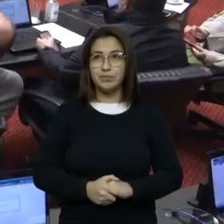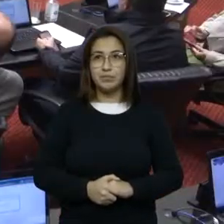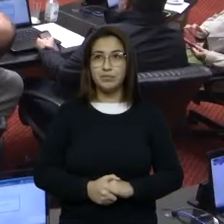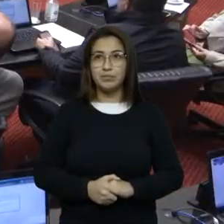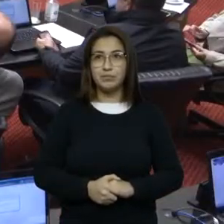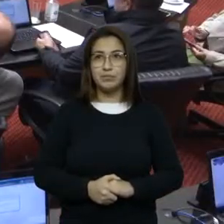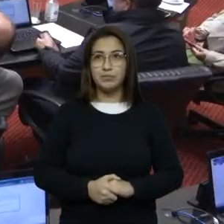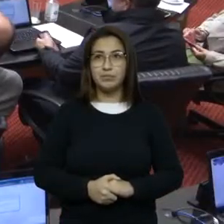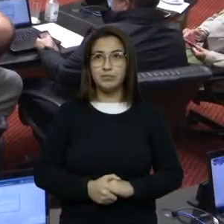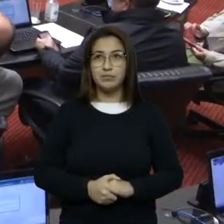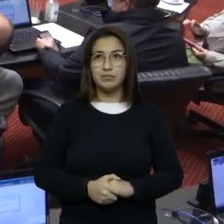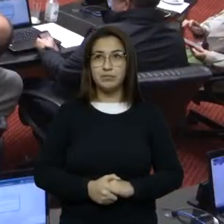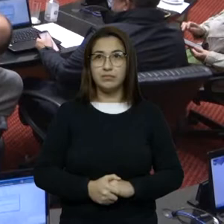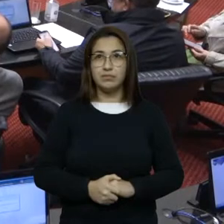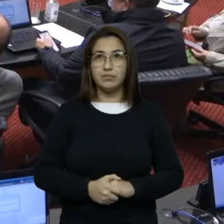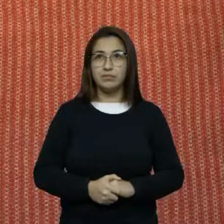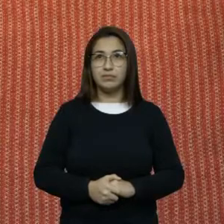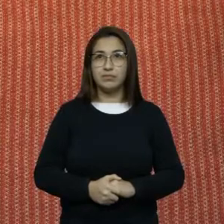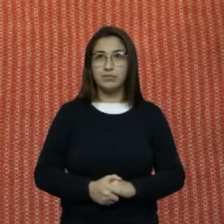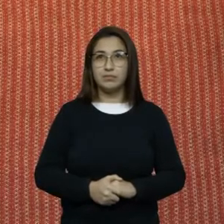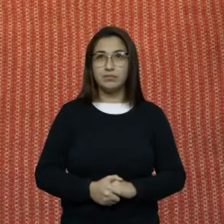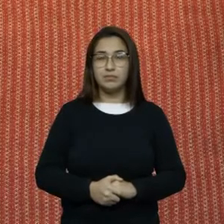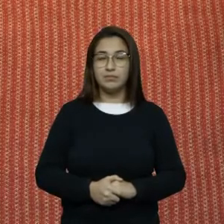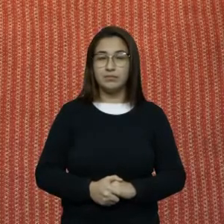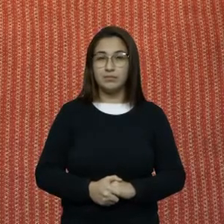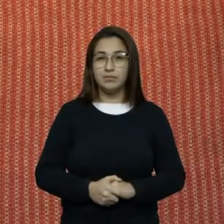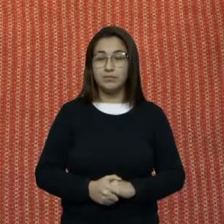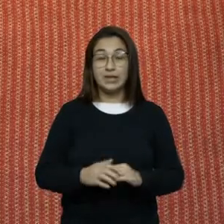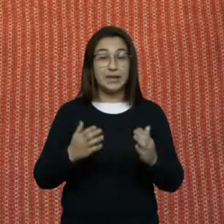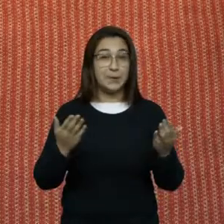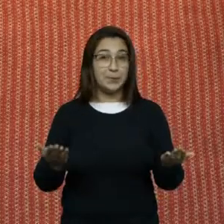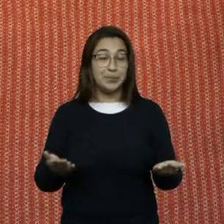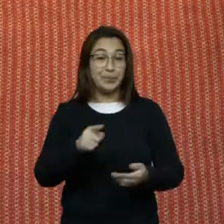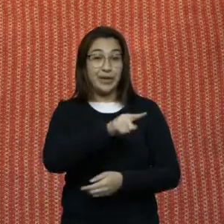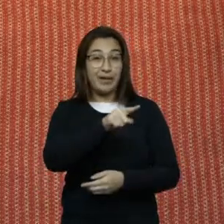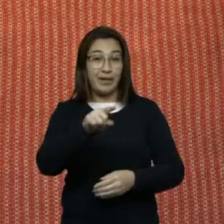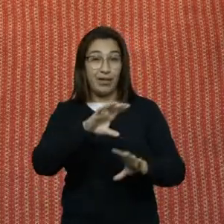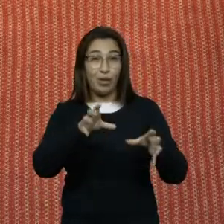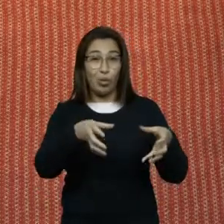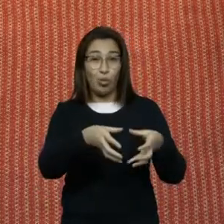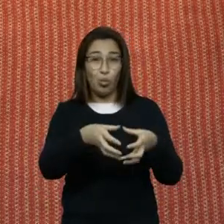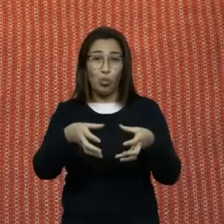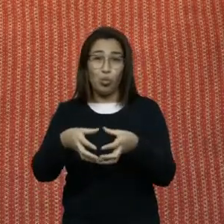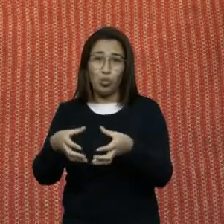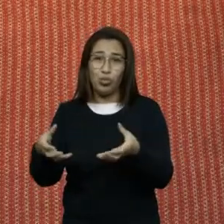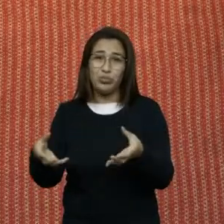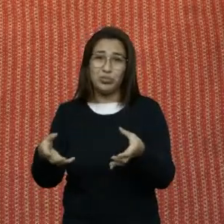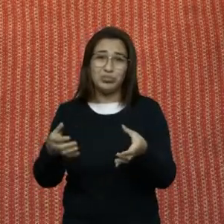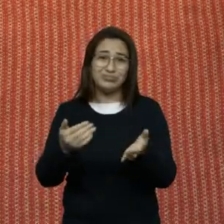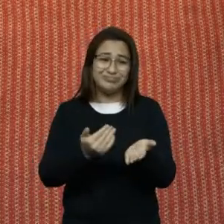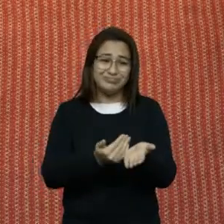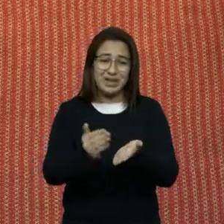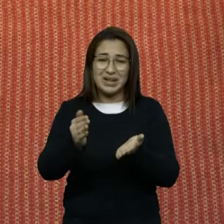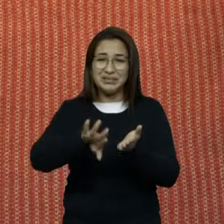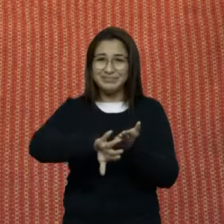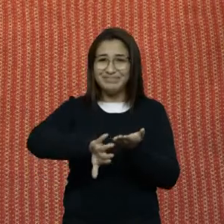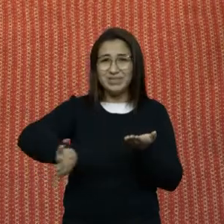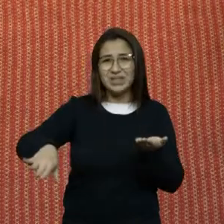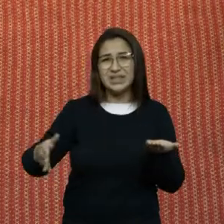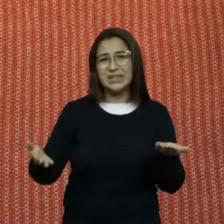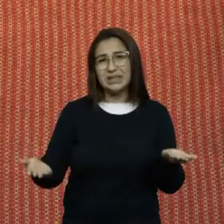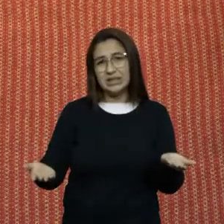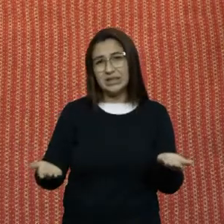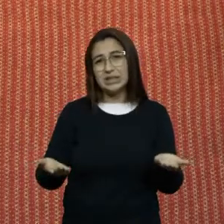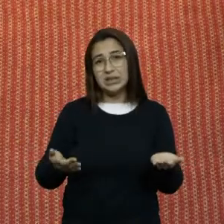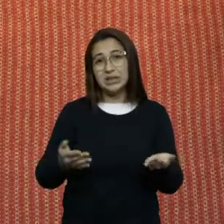tem mais cinco minutos isso é então esse setores ficaram de fora aqui gente ir Isso vai ter